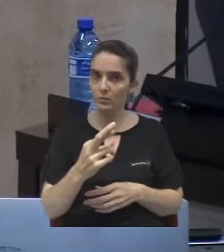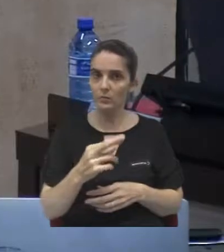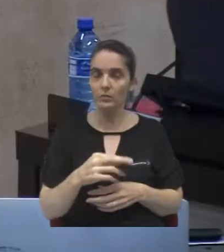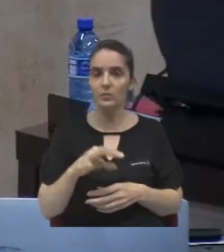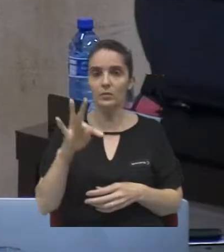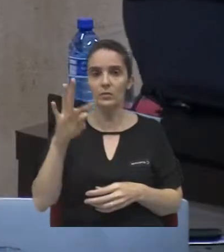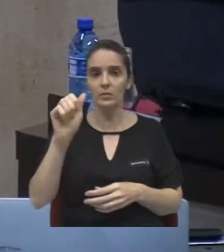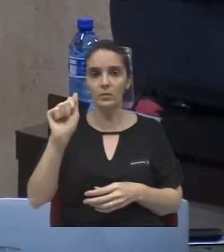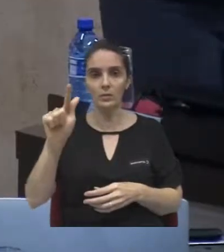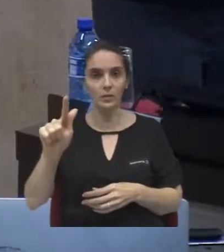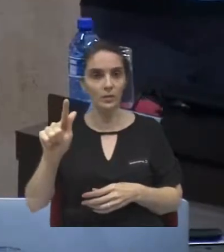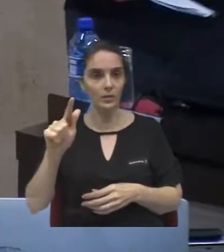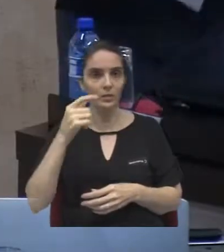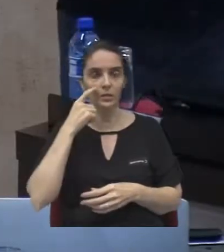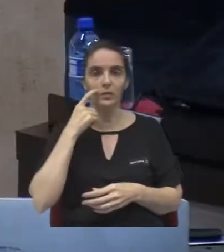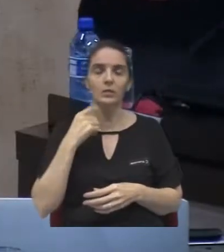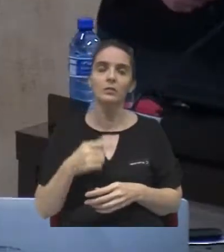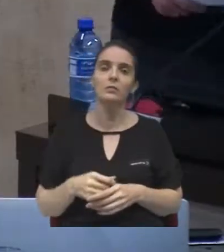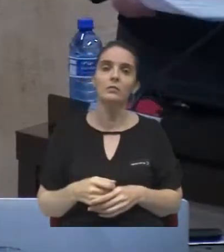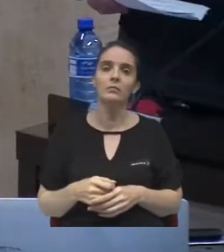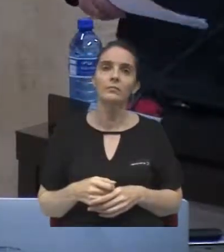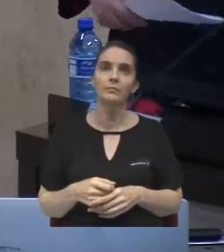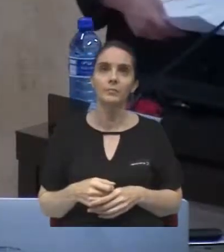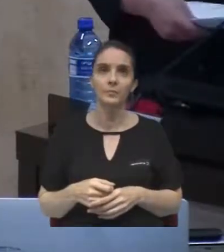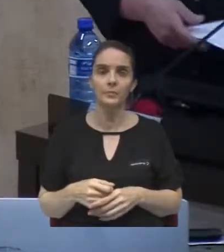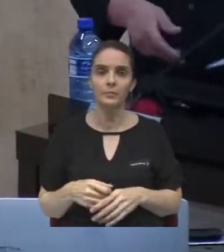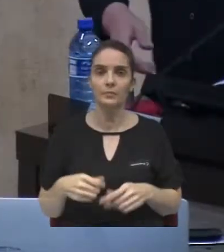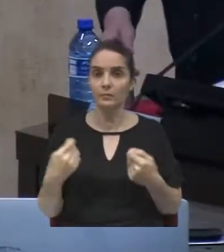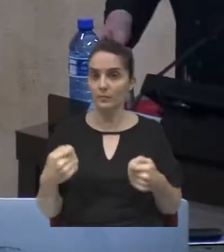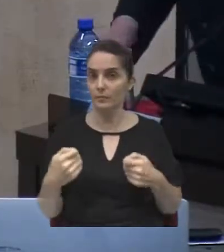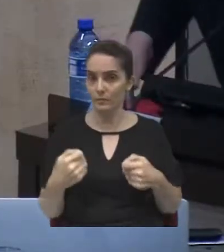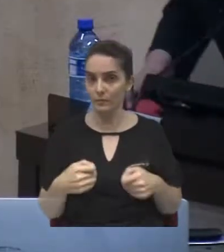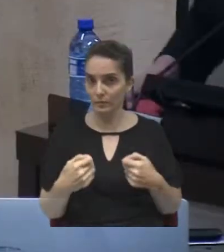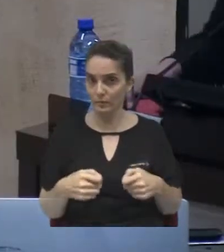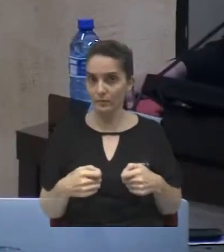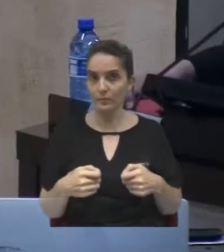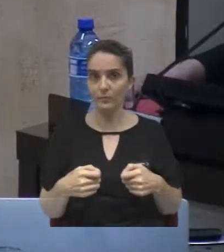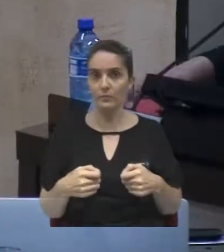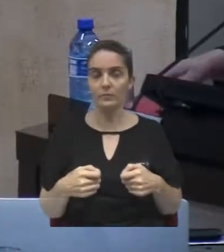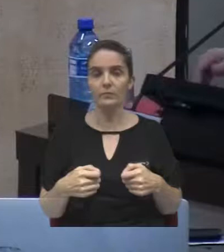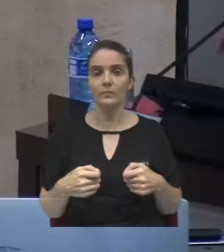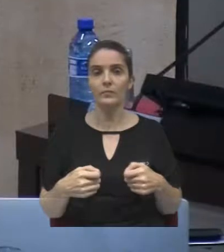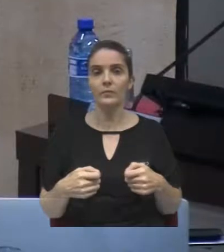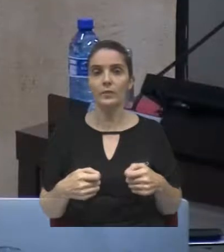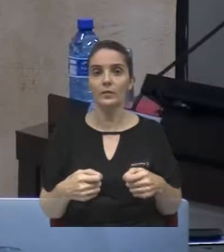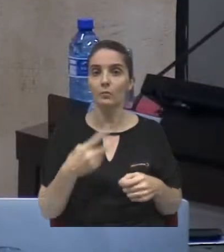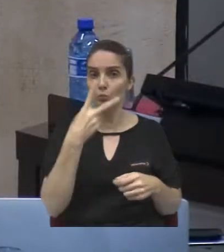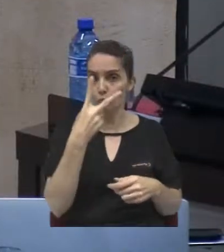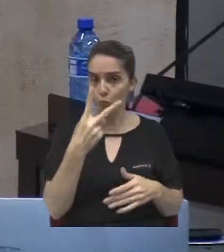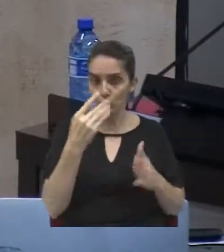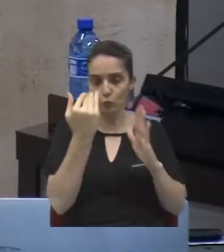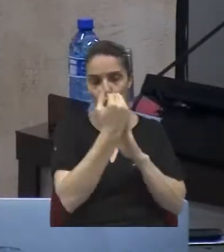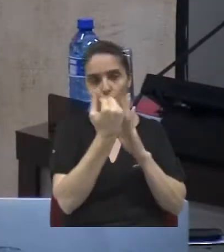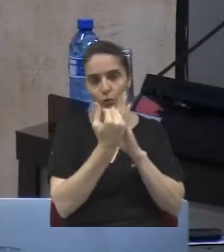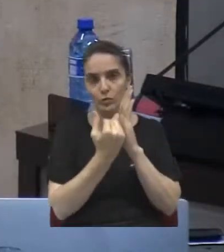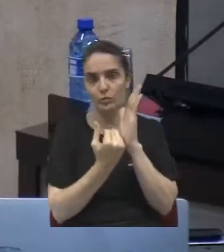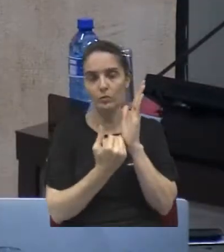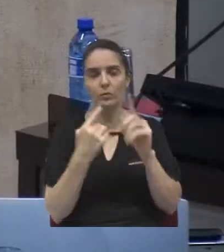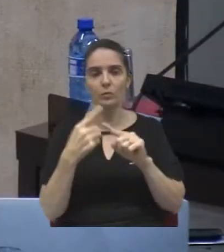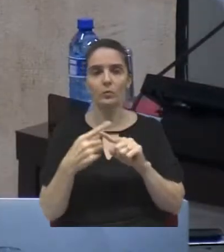TAC, que fica complicado fazer uma, entre aspas, segunda lista, porque tem toda essa questão judicial